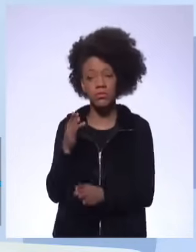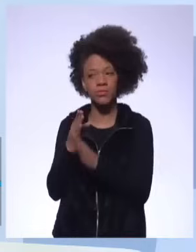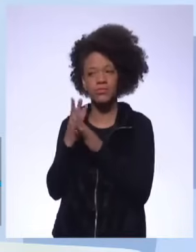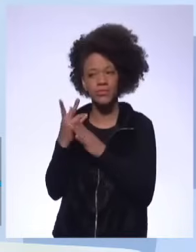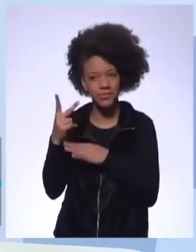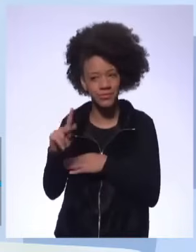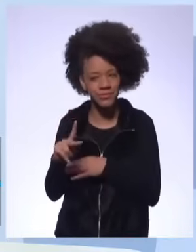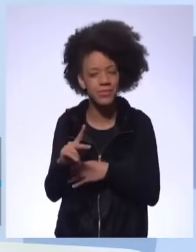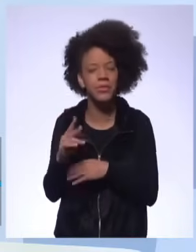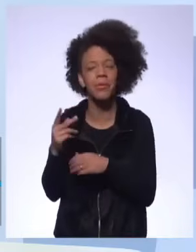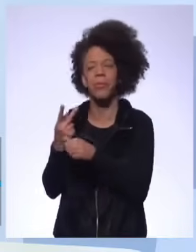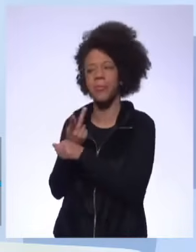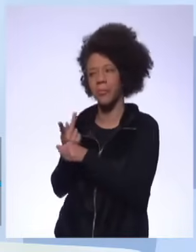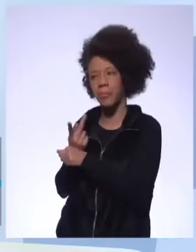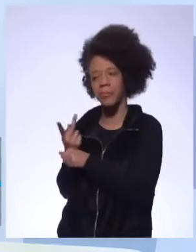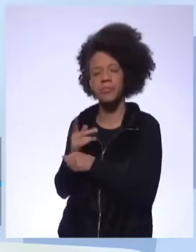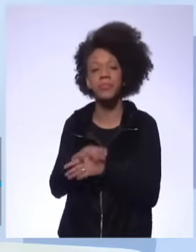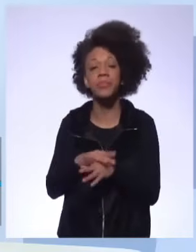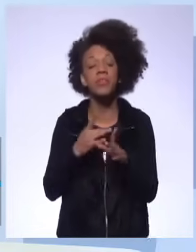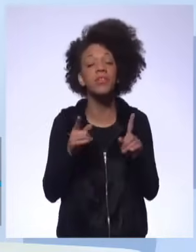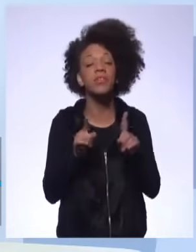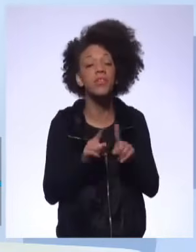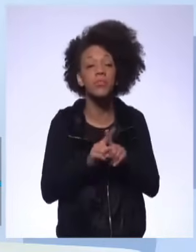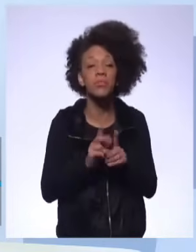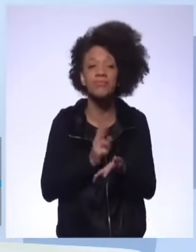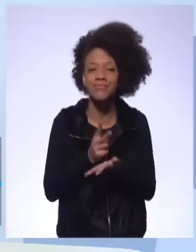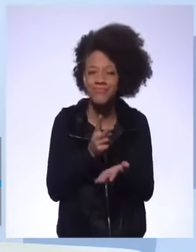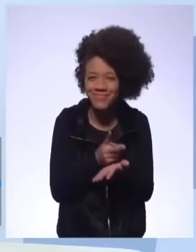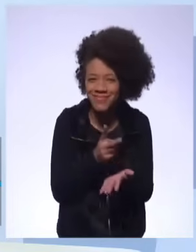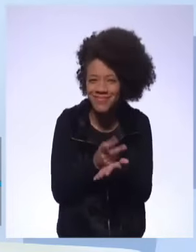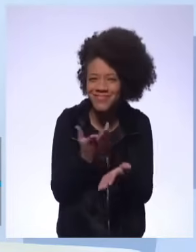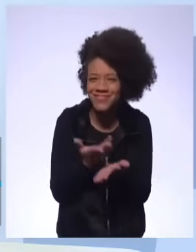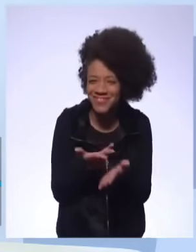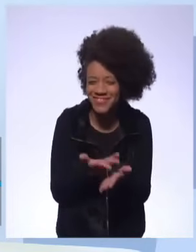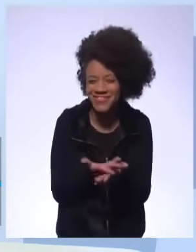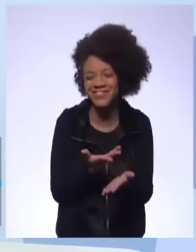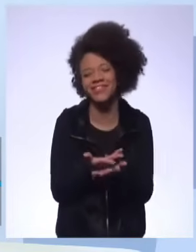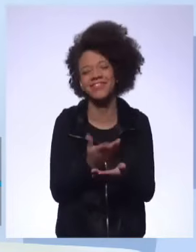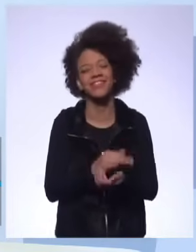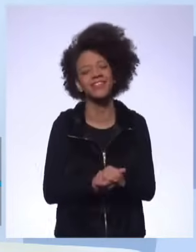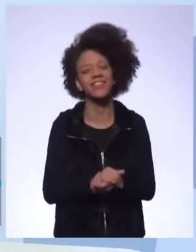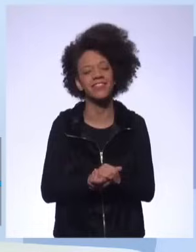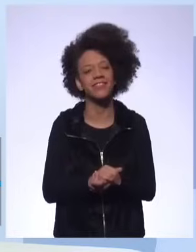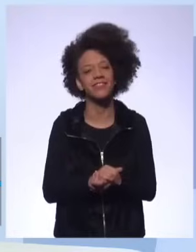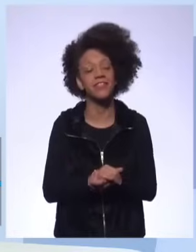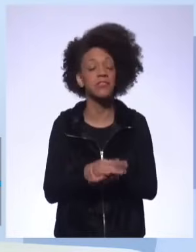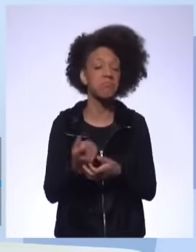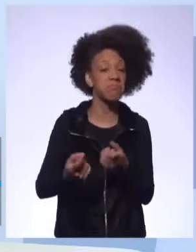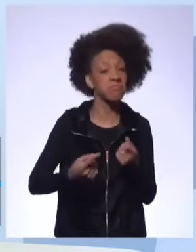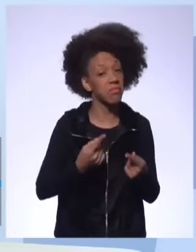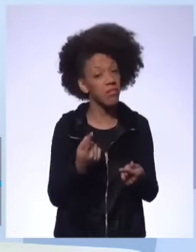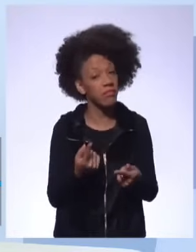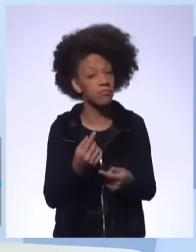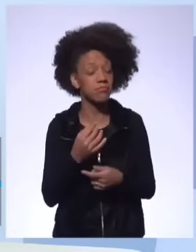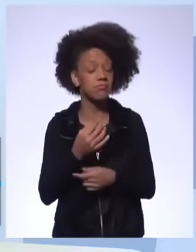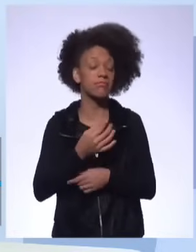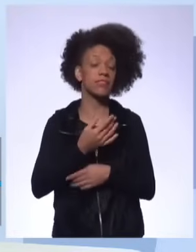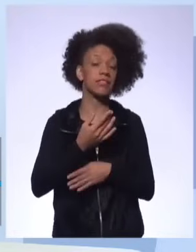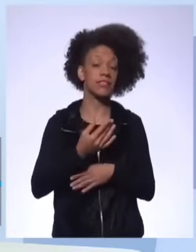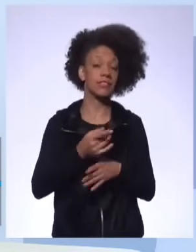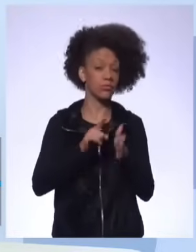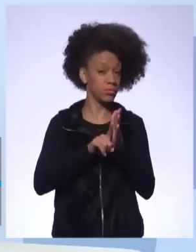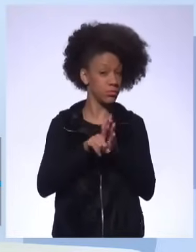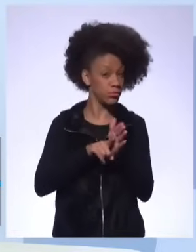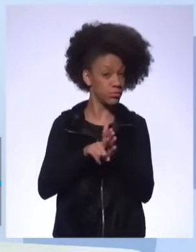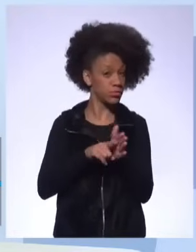Edjoel, eu procuro mais aqui. Aí eu trouxe, como sempre, a gente está sempre estudando, procurando aí algumas alternativas e tal, e